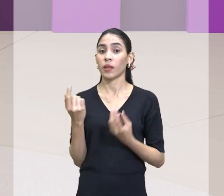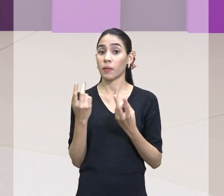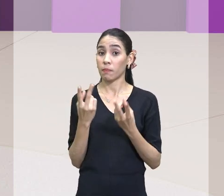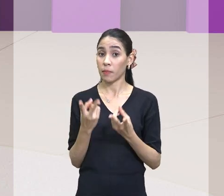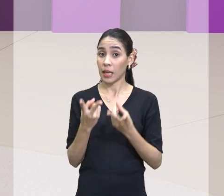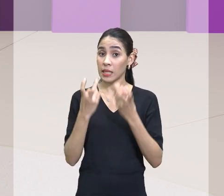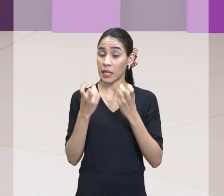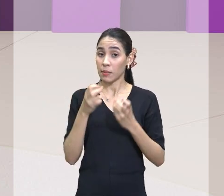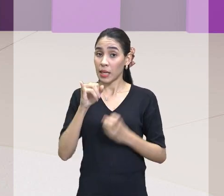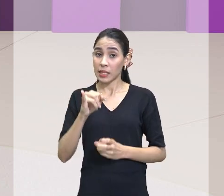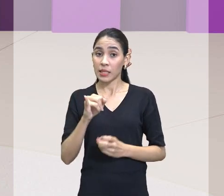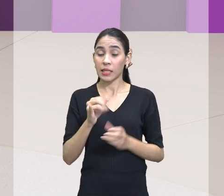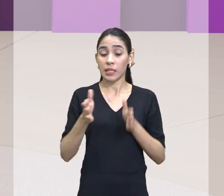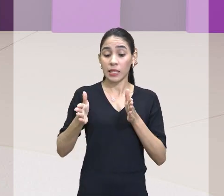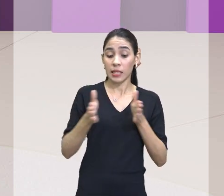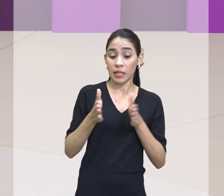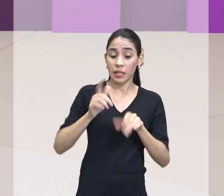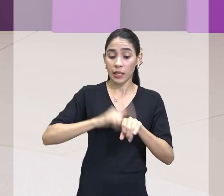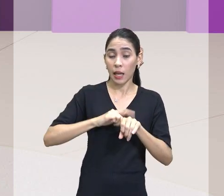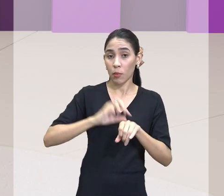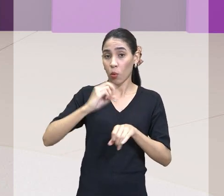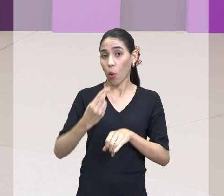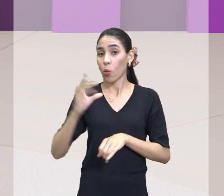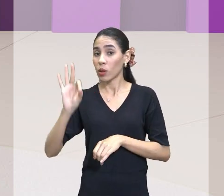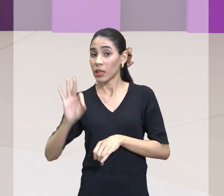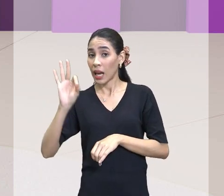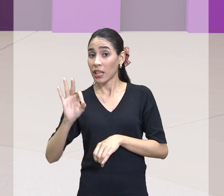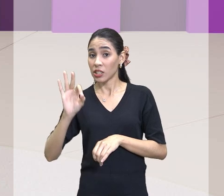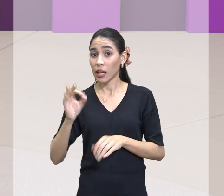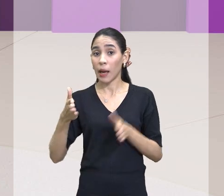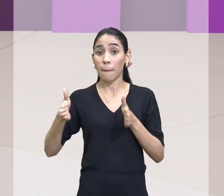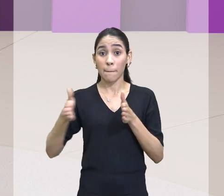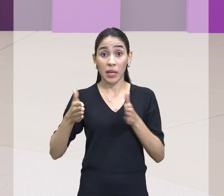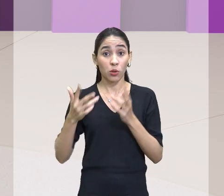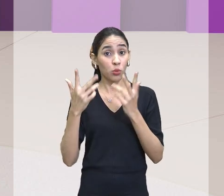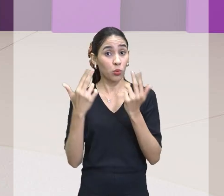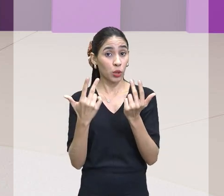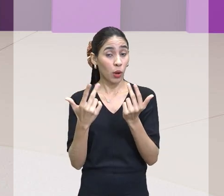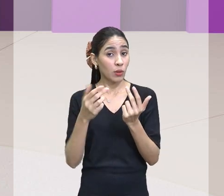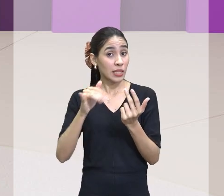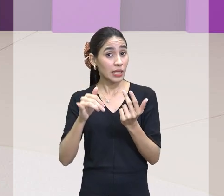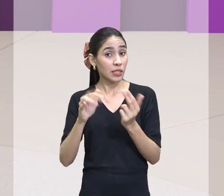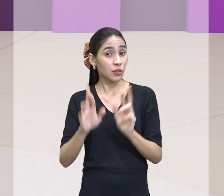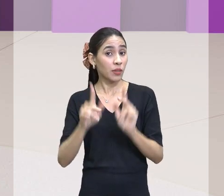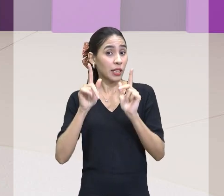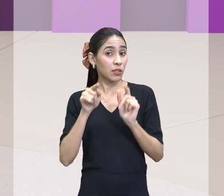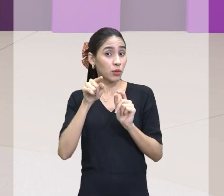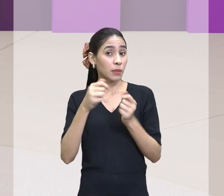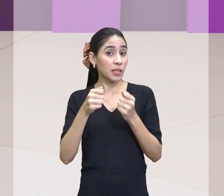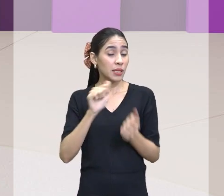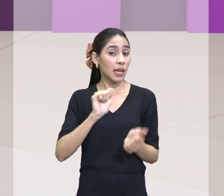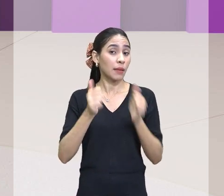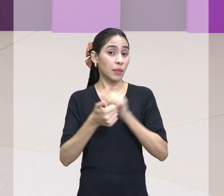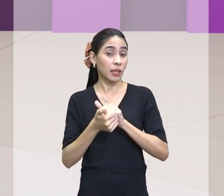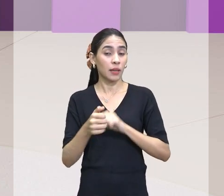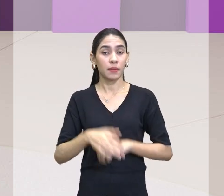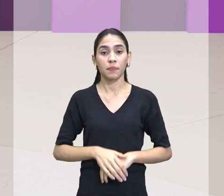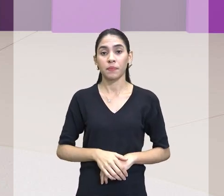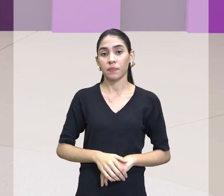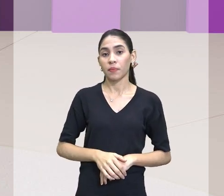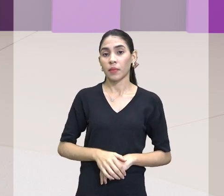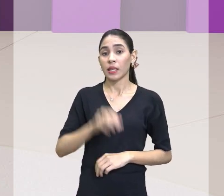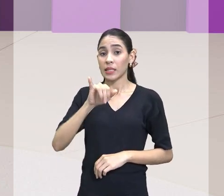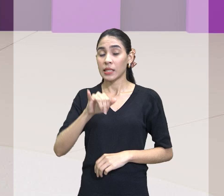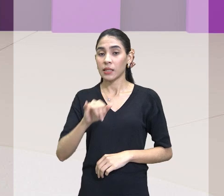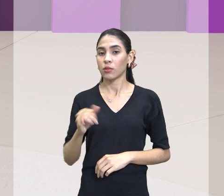eles estão no mesmo período. Se não estiverem, você vai ter que colocar, tá, para o mesmo período. Se estiver falando que é